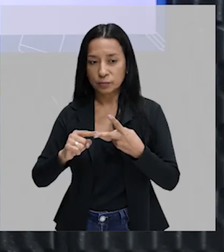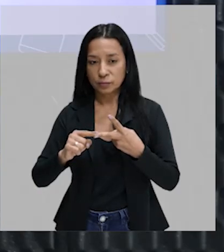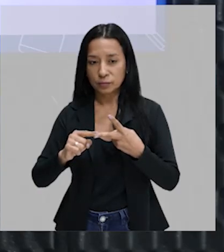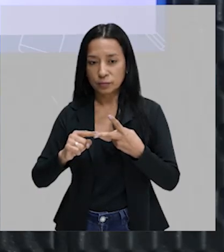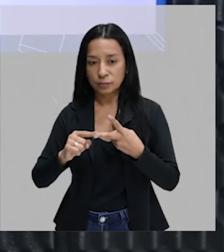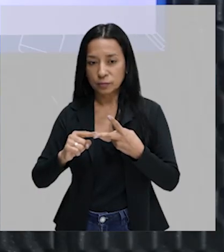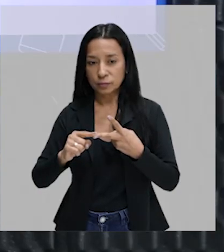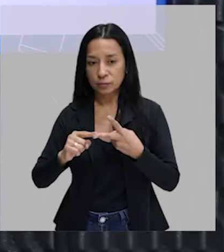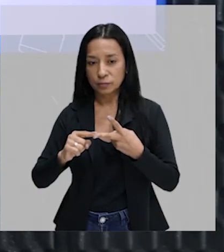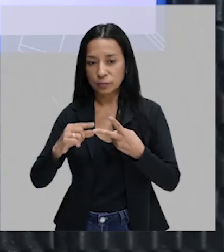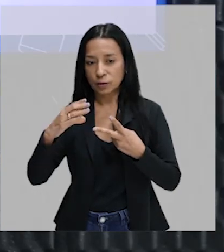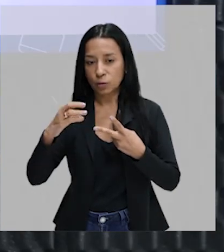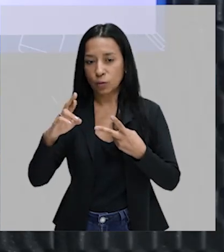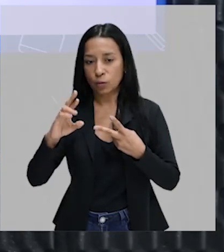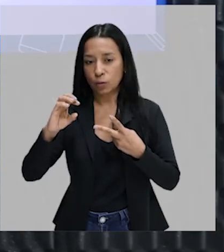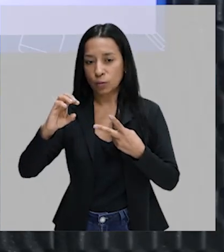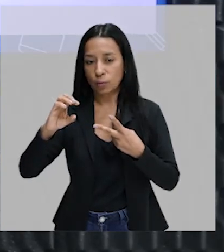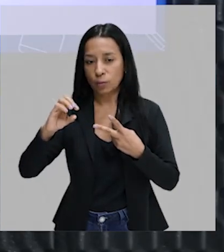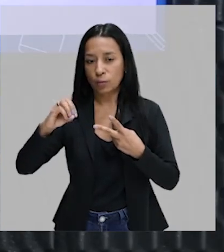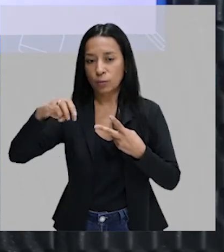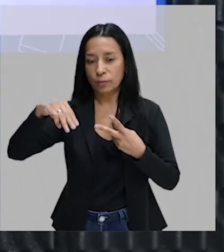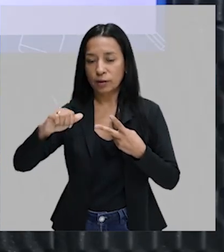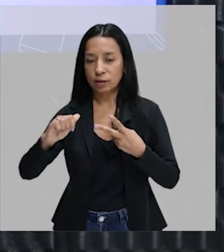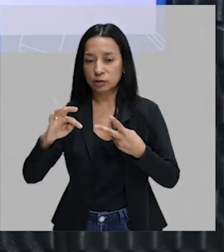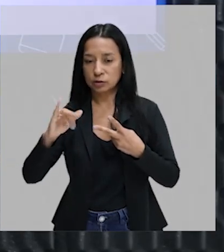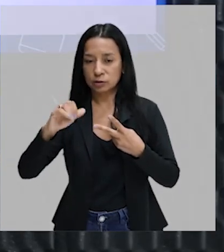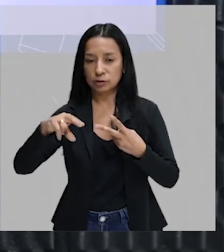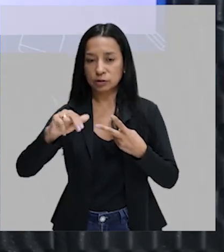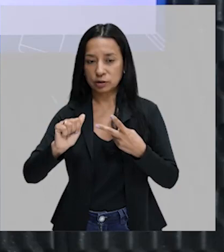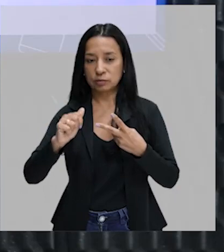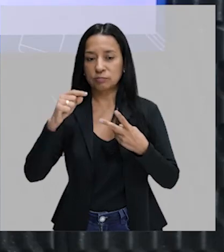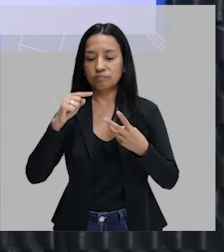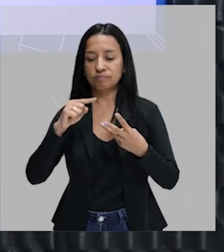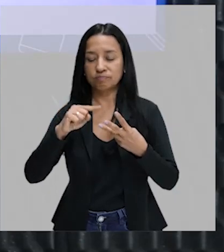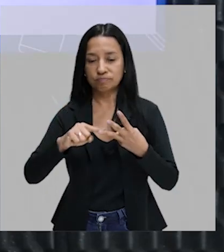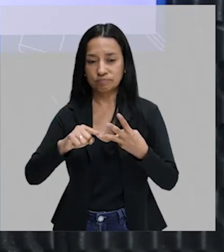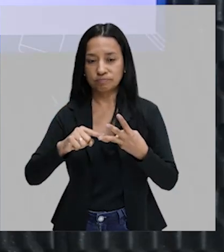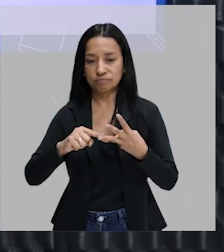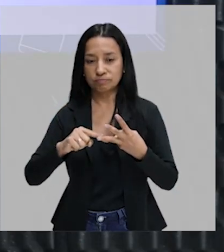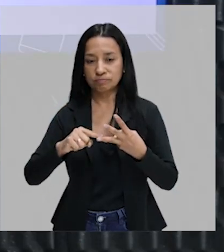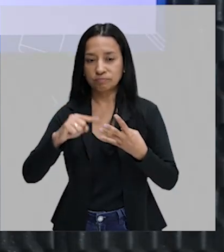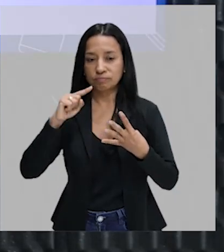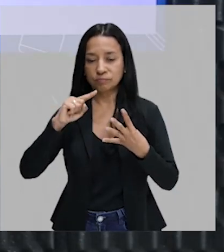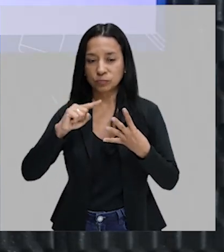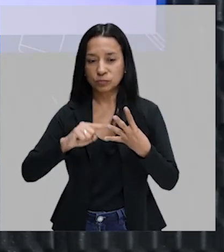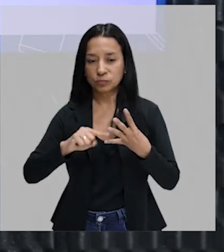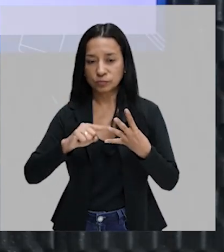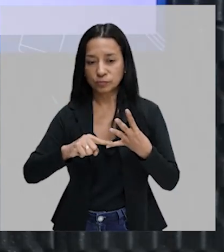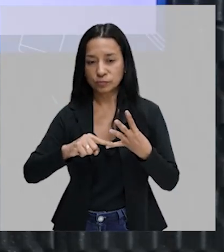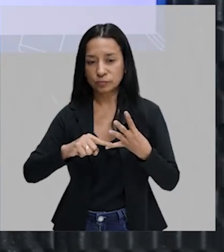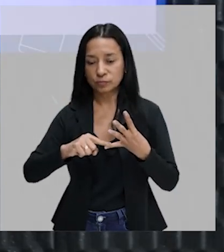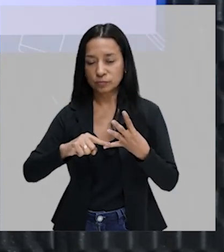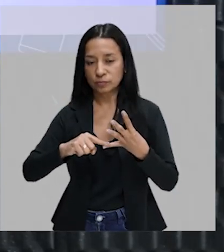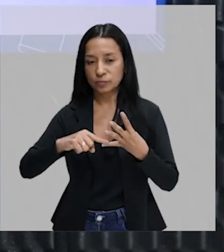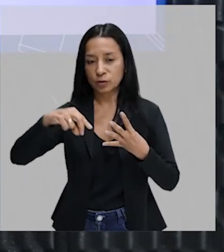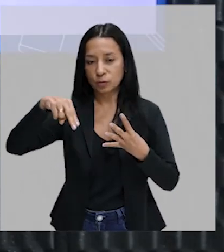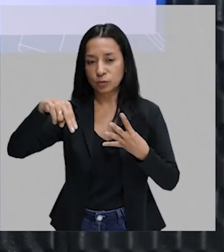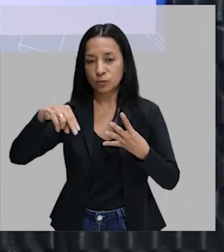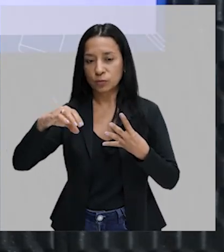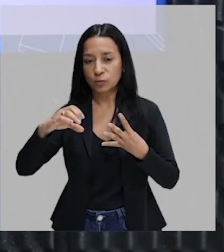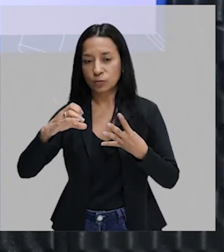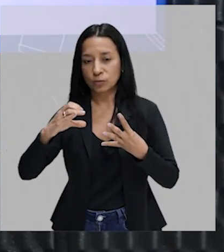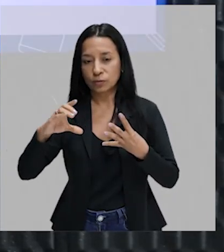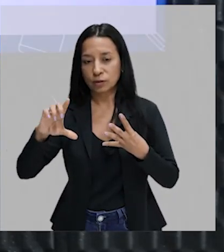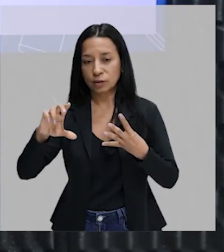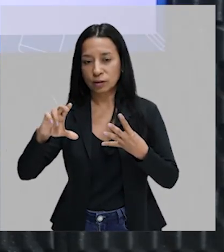a cromatina. Cromatina é o material genético que fica dentro do núcleo. Nós vamos encontrar o nucleolo,